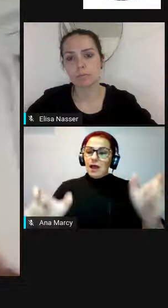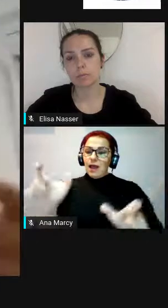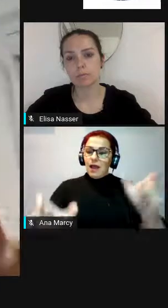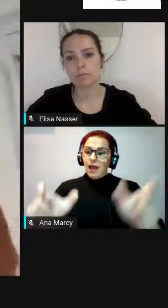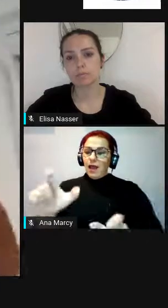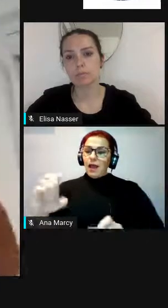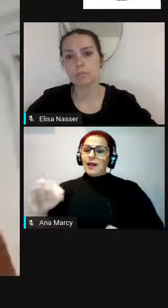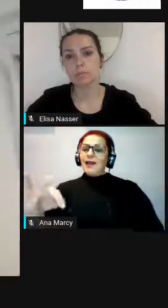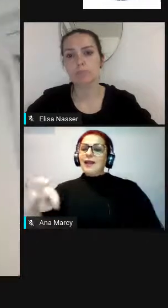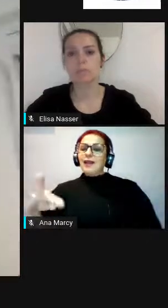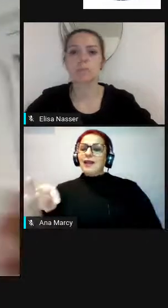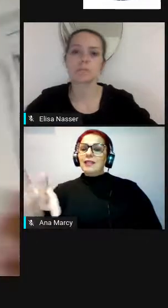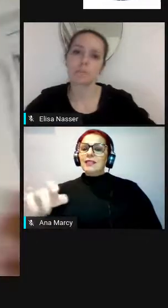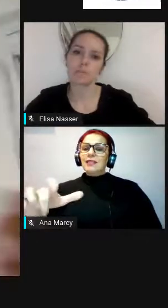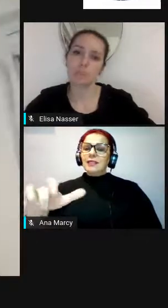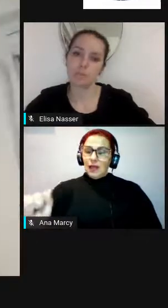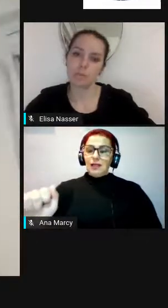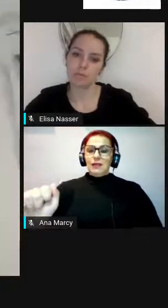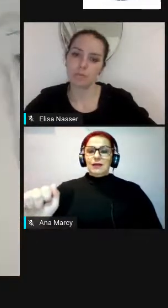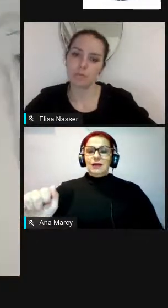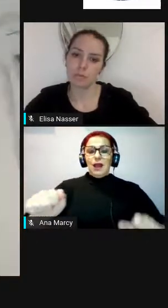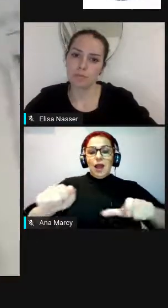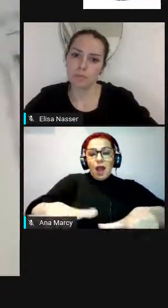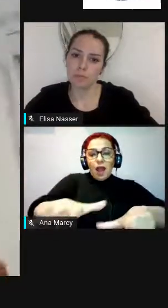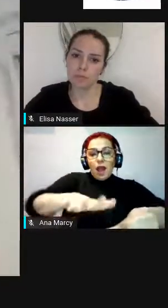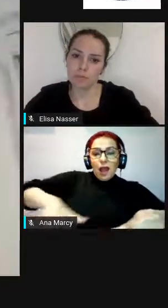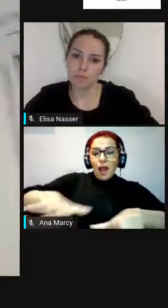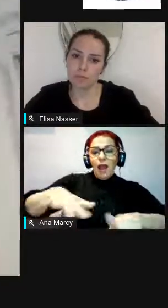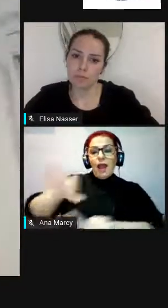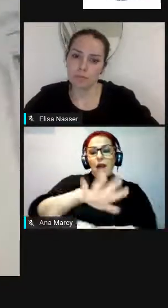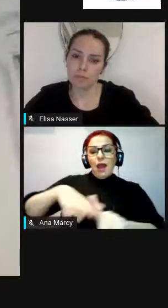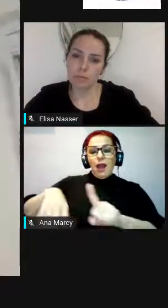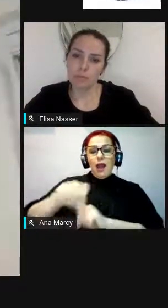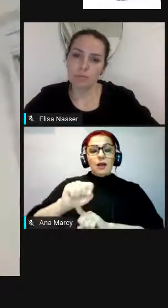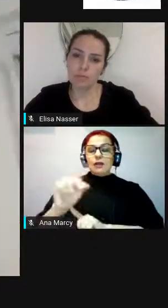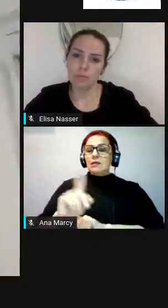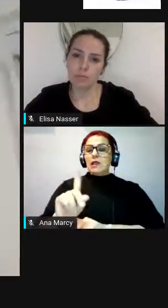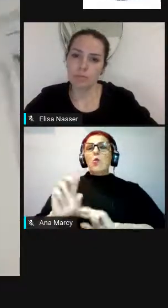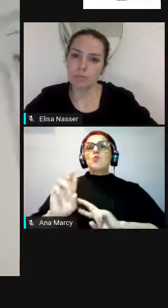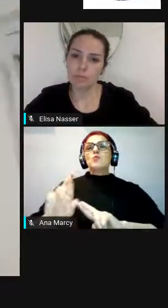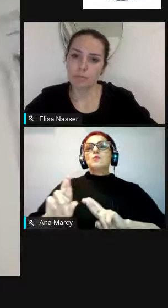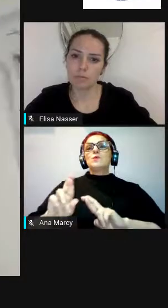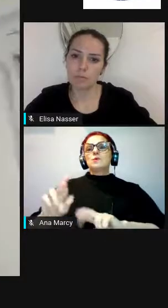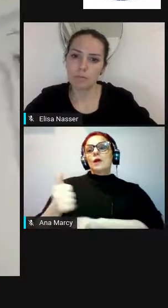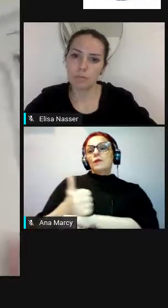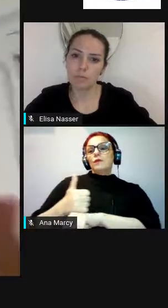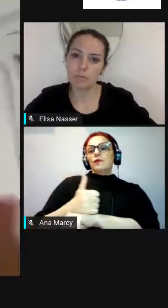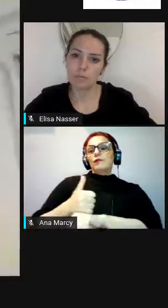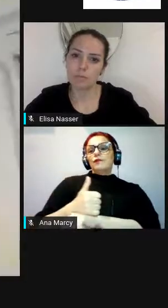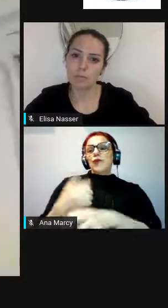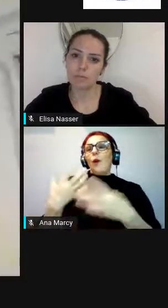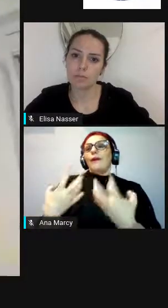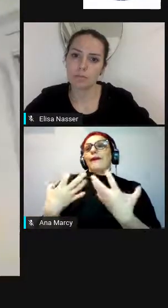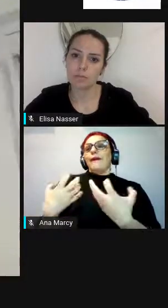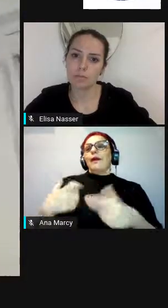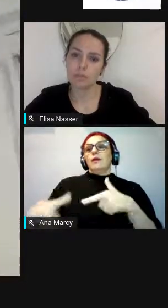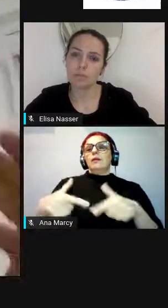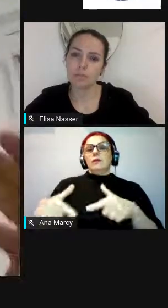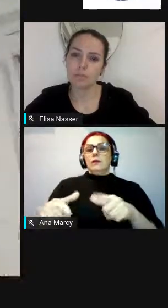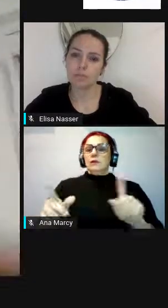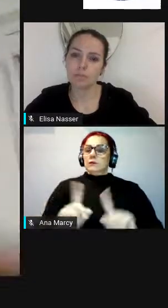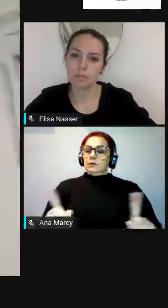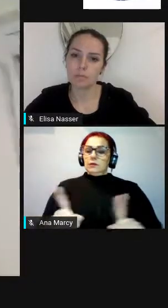entender eu estou que eu quero dizer para vocês que no mercado o mercado não espera do biólogo que ele ter um emprego o mercado espera